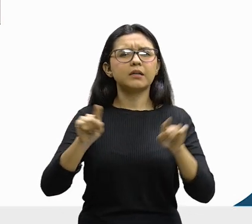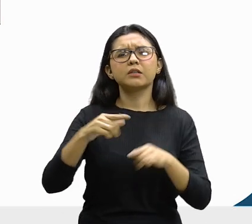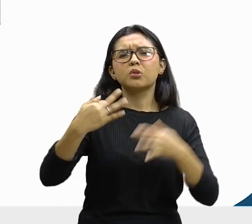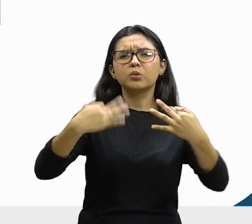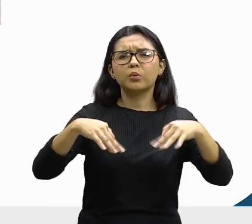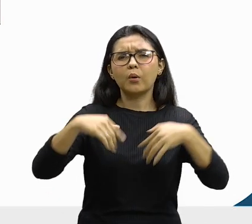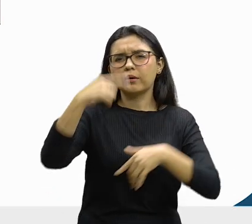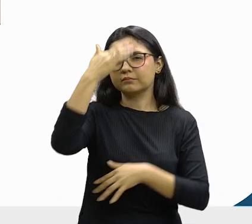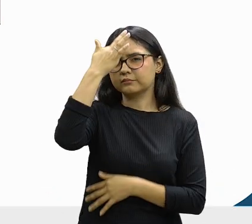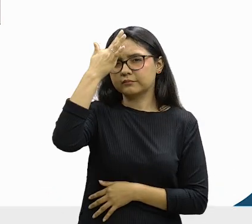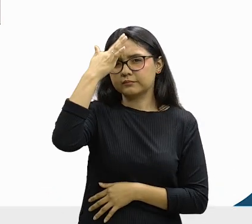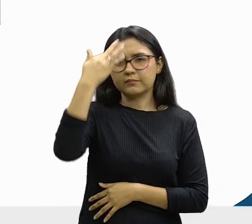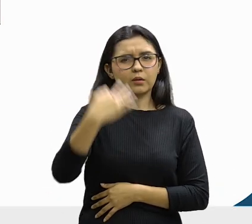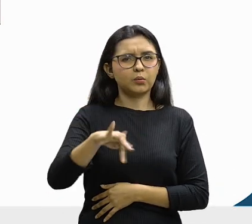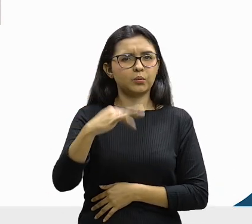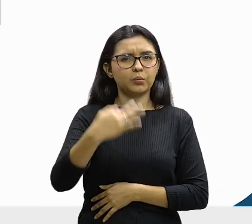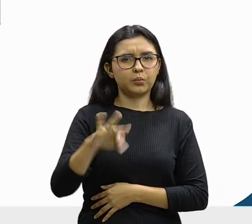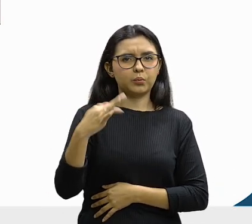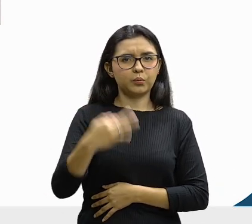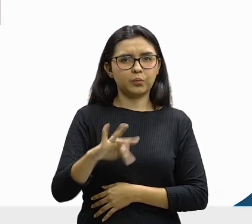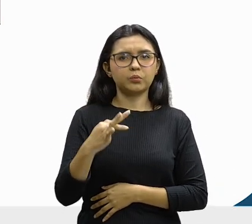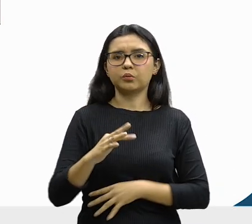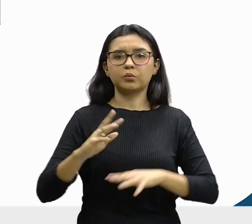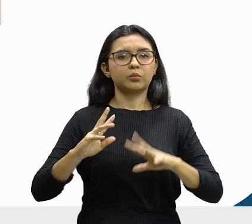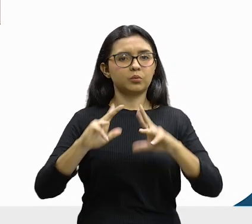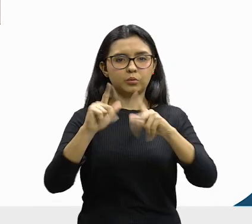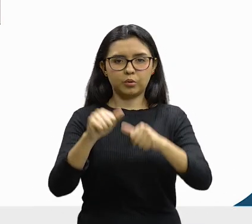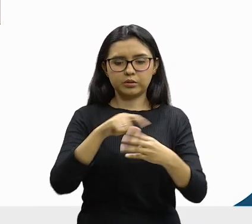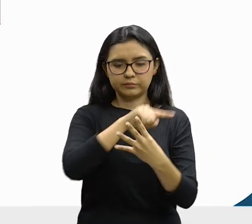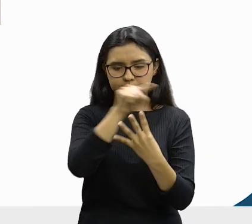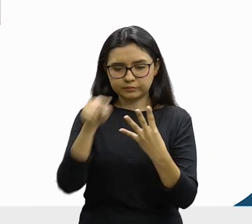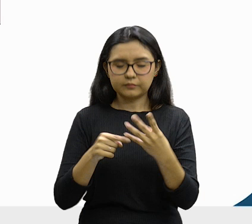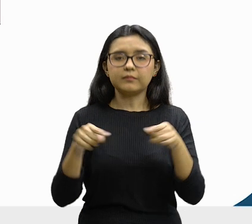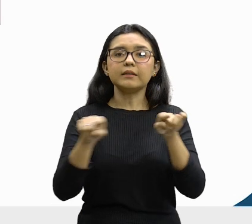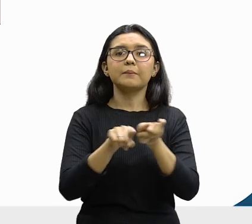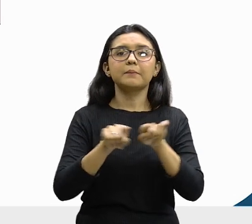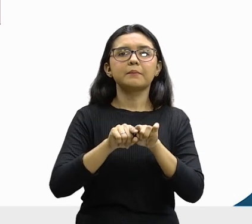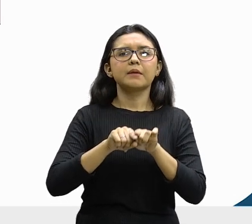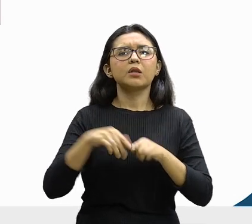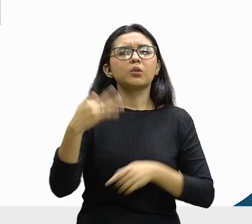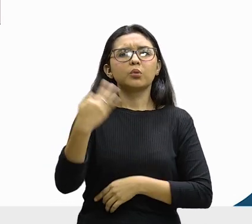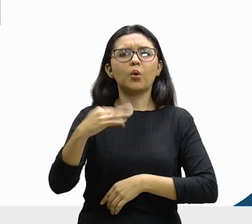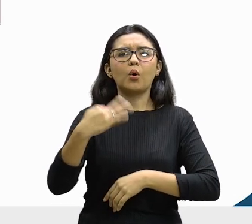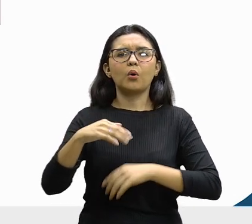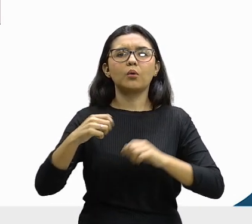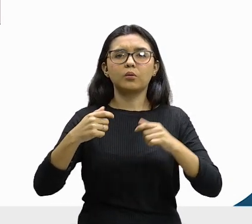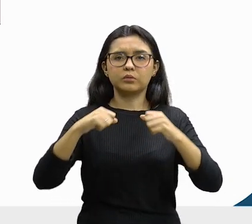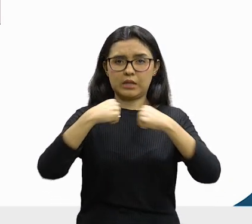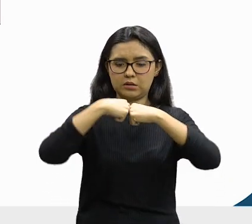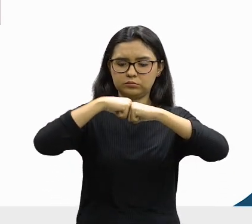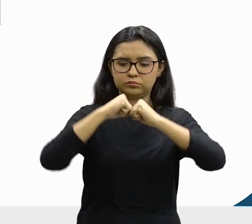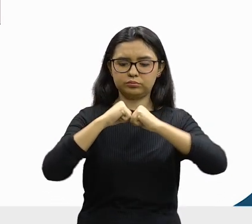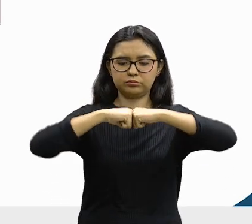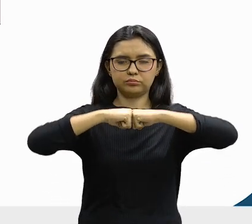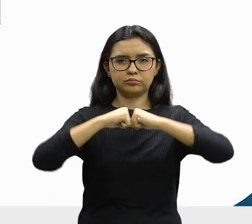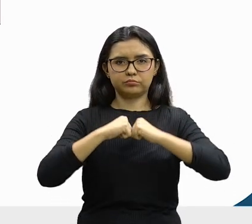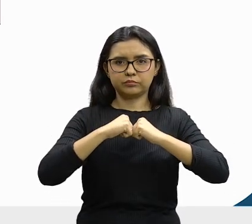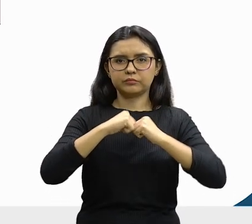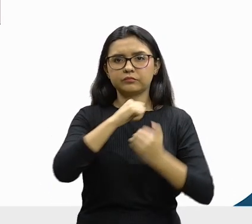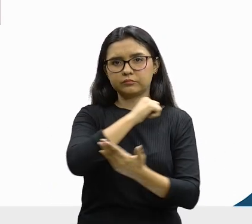cabeça, todas causam dores de cabeça, tá? Dores nas articulações, febre amarela normalmente